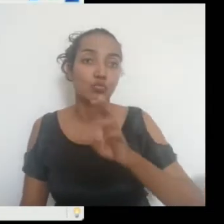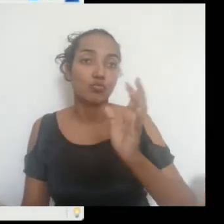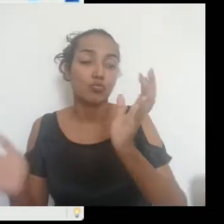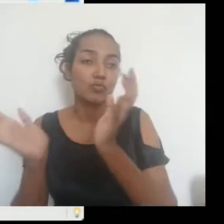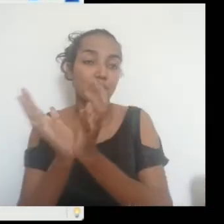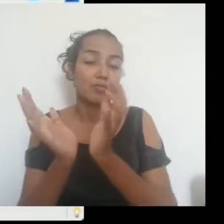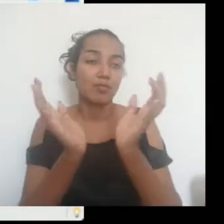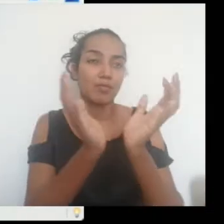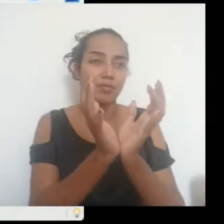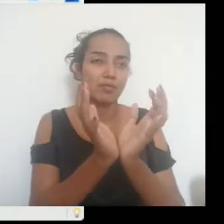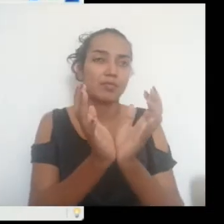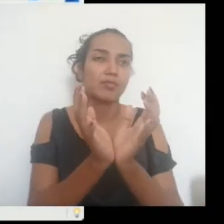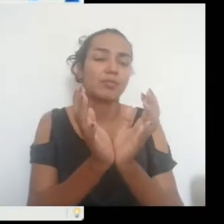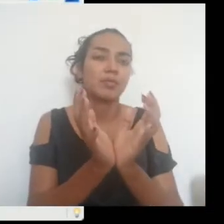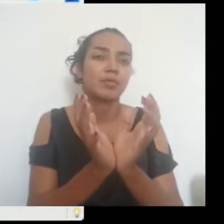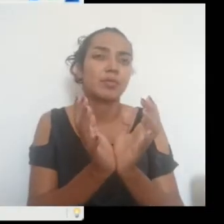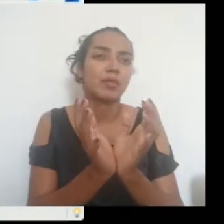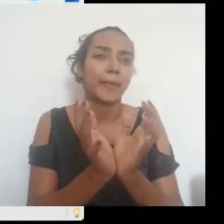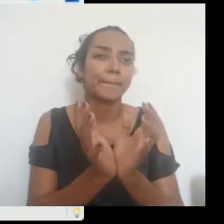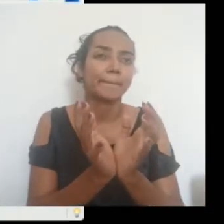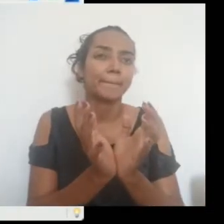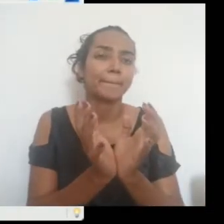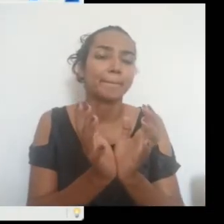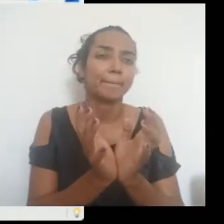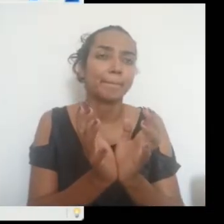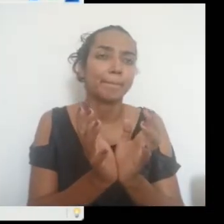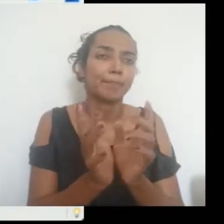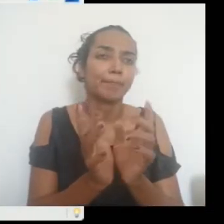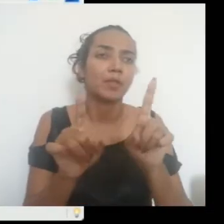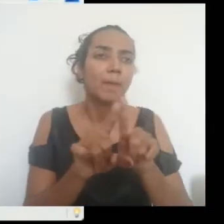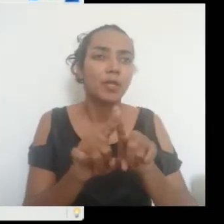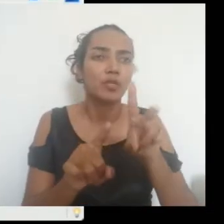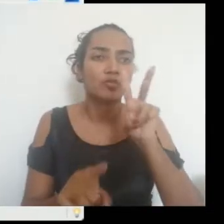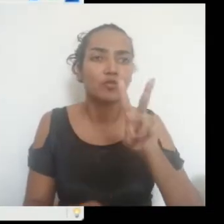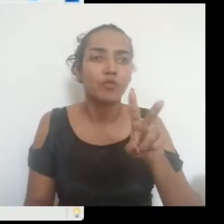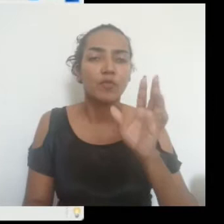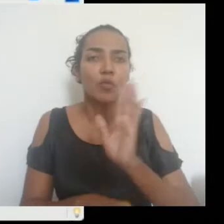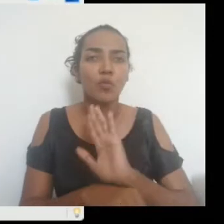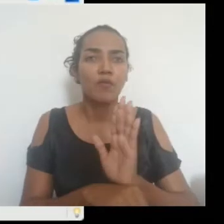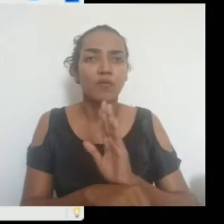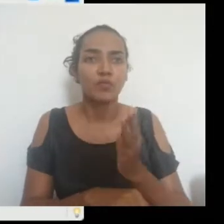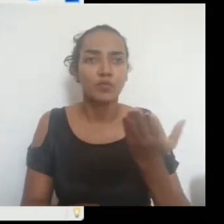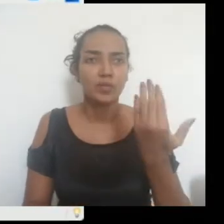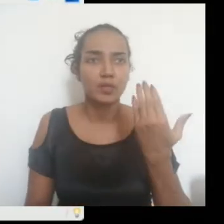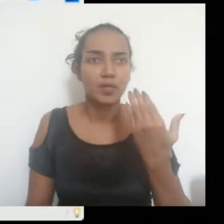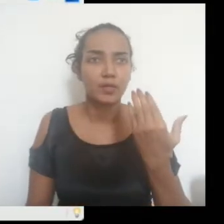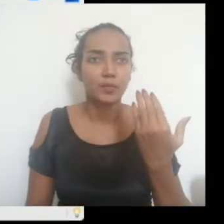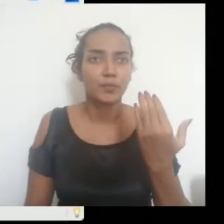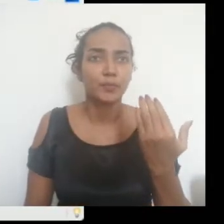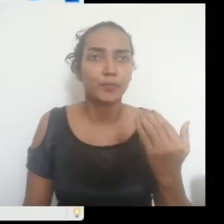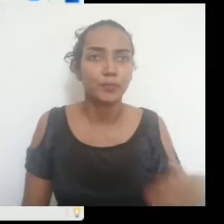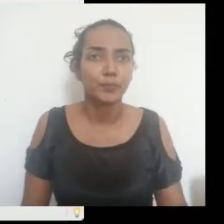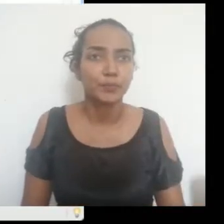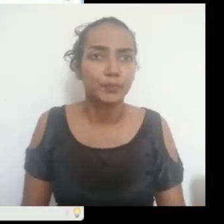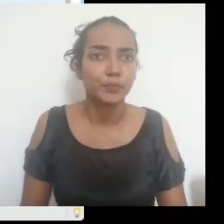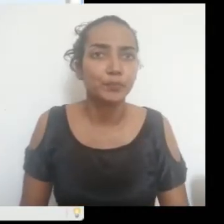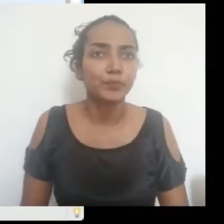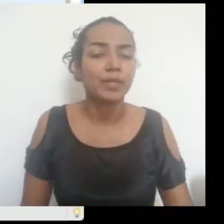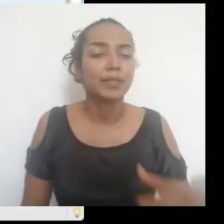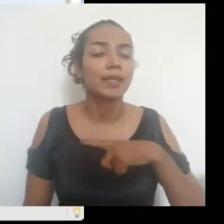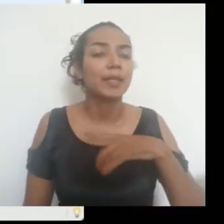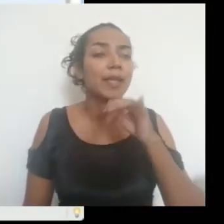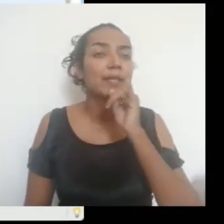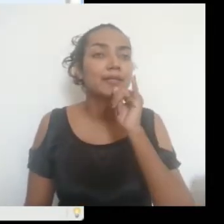é um uso, como a gente já viu em outros vídeos. Abri aqui um programa que possui um exemplo de uso. Então